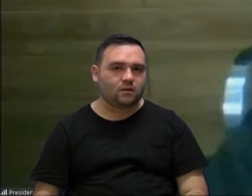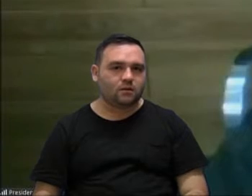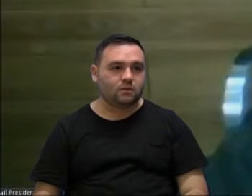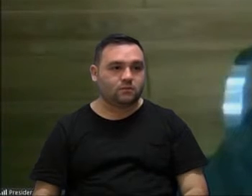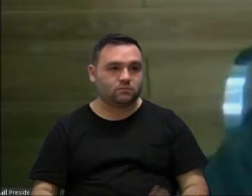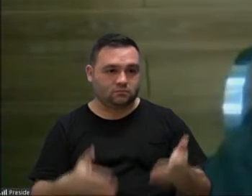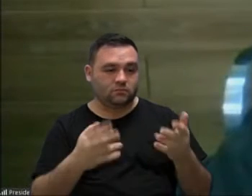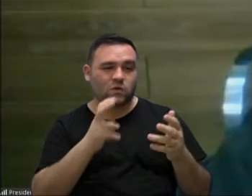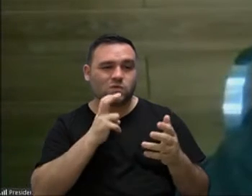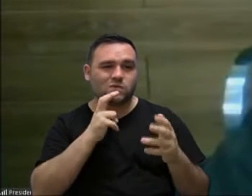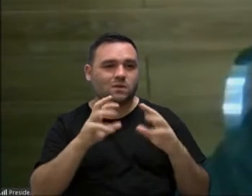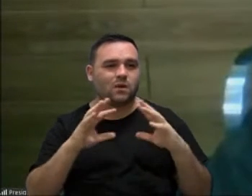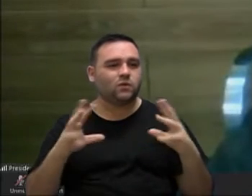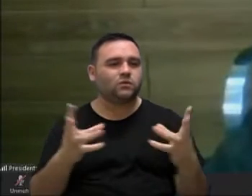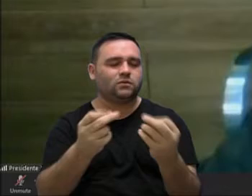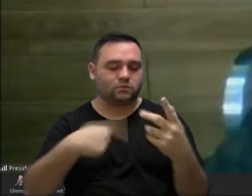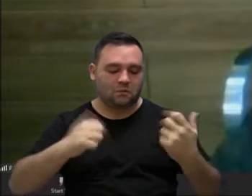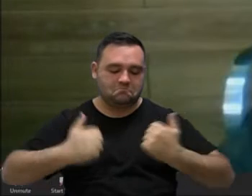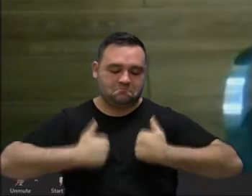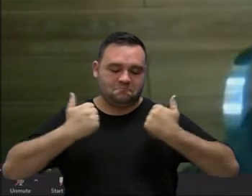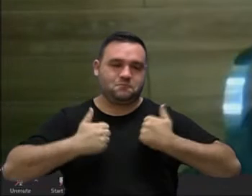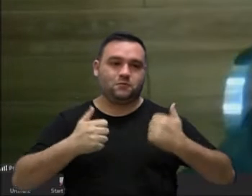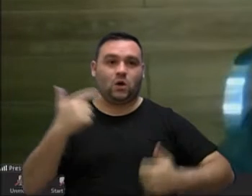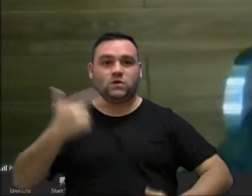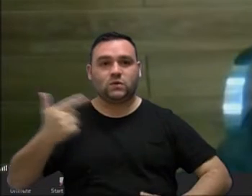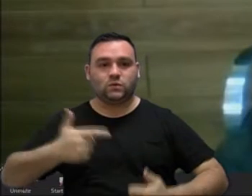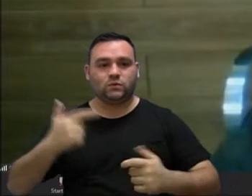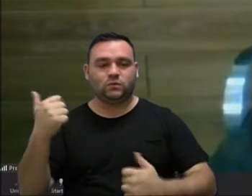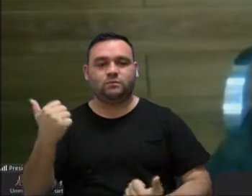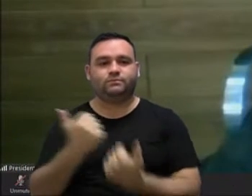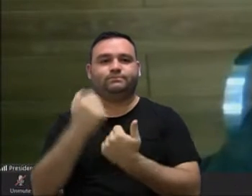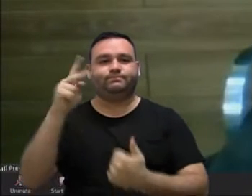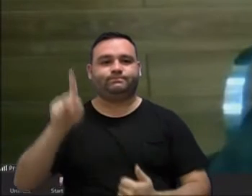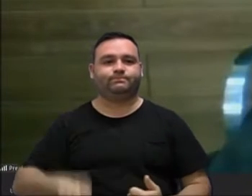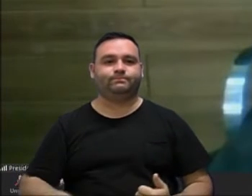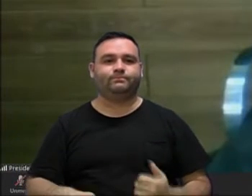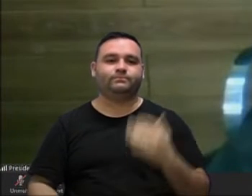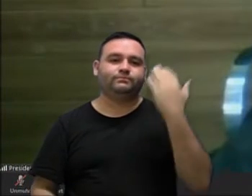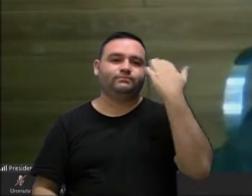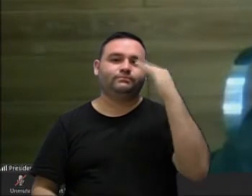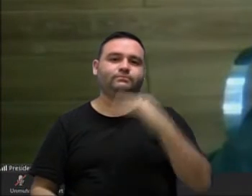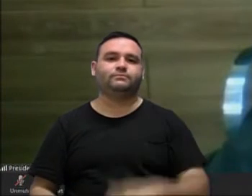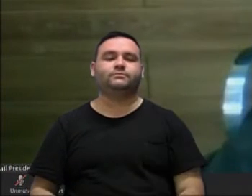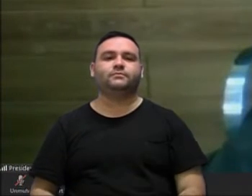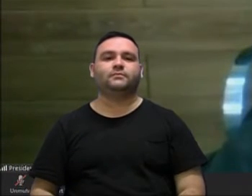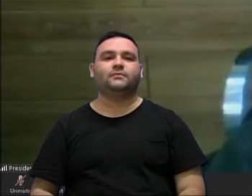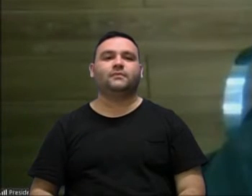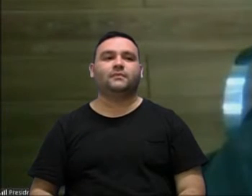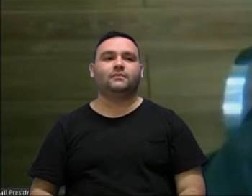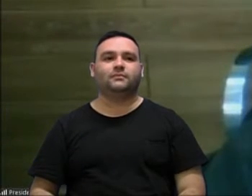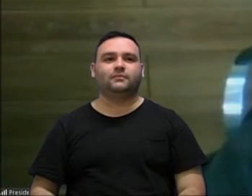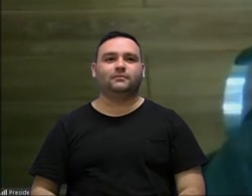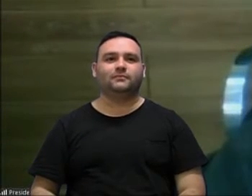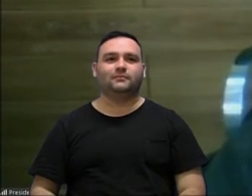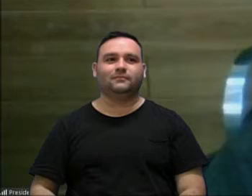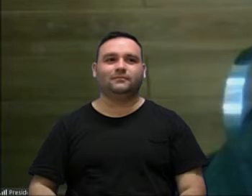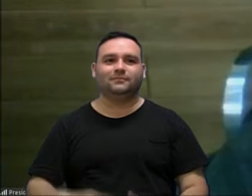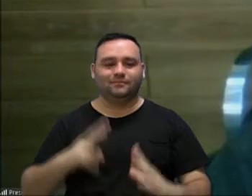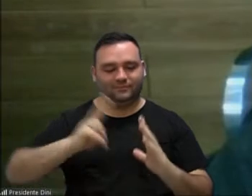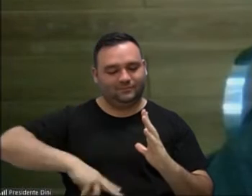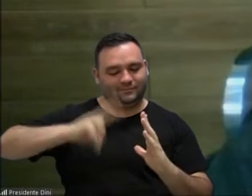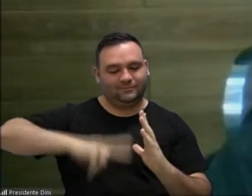Foi para Sorocaba, vereador. É uma honra ter o senhor como segundo vice-presidente. Entendeu. Leitura da ata da